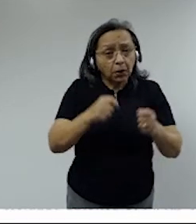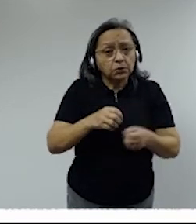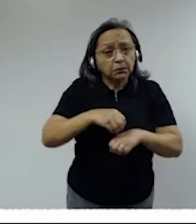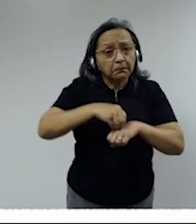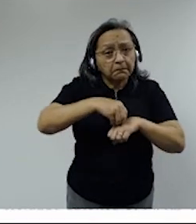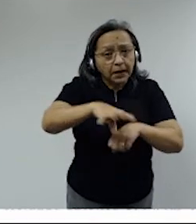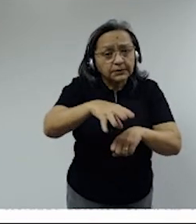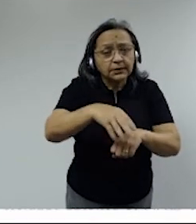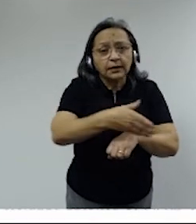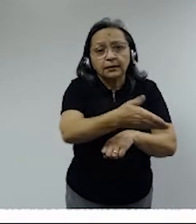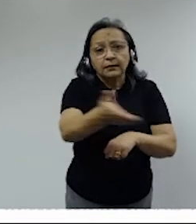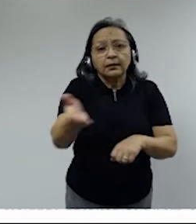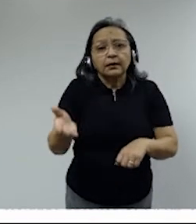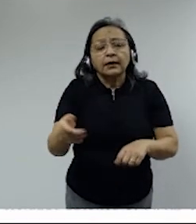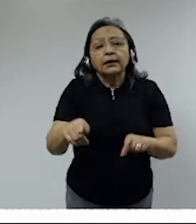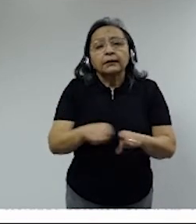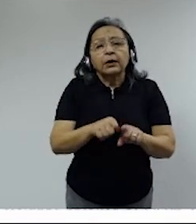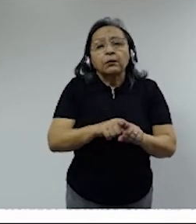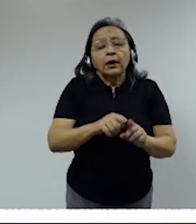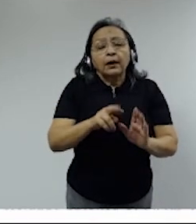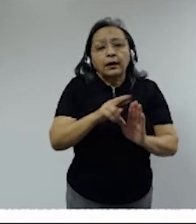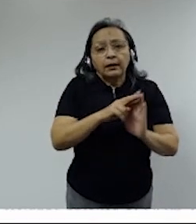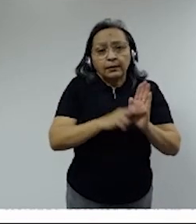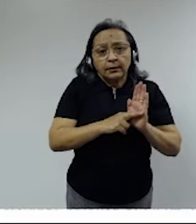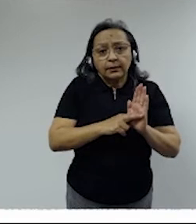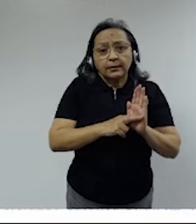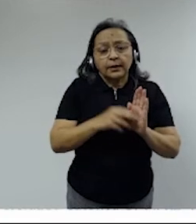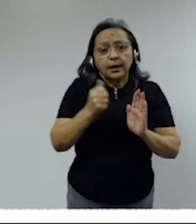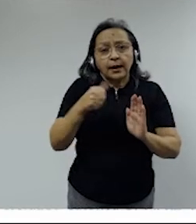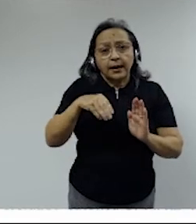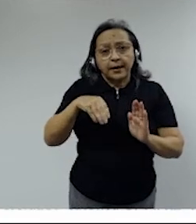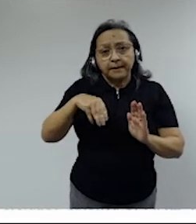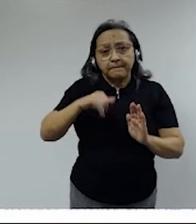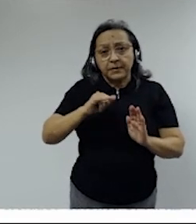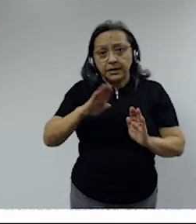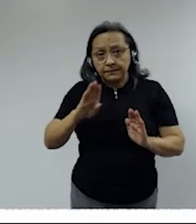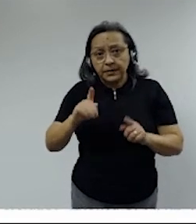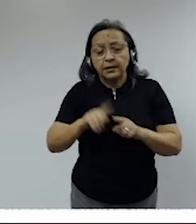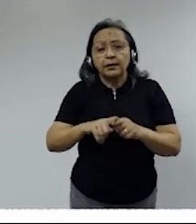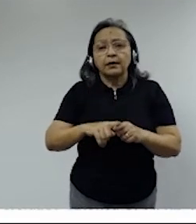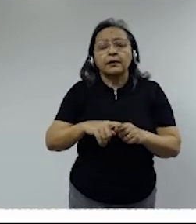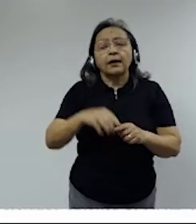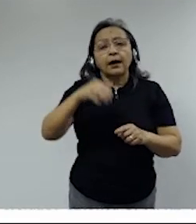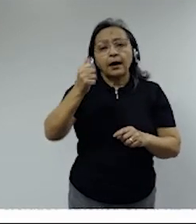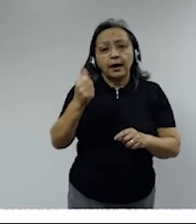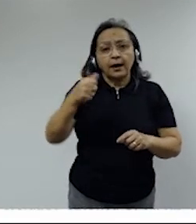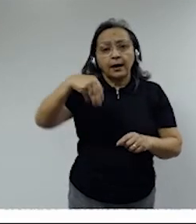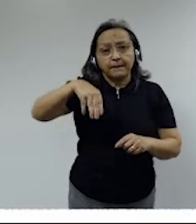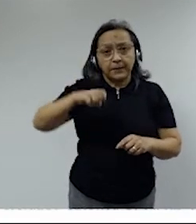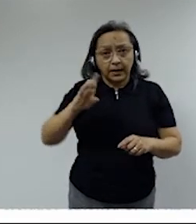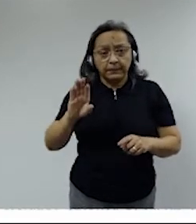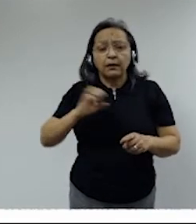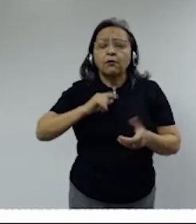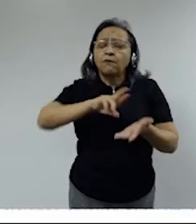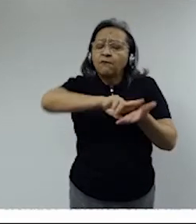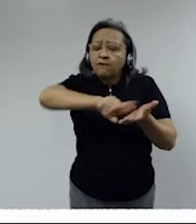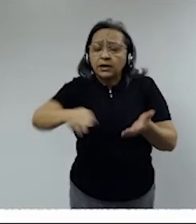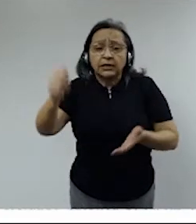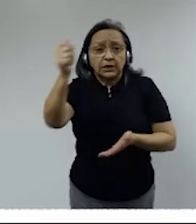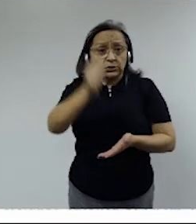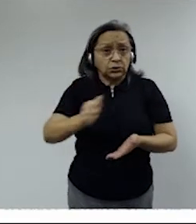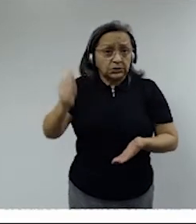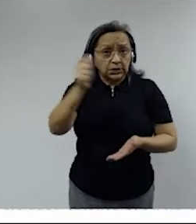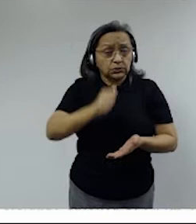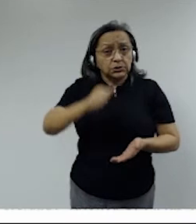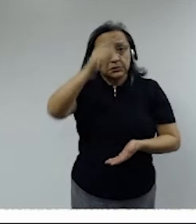todos, e uma recomendação da MIB, da Abramed, que são várias associações, Associação de Medicina Intensiva,